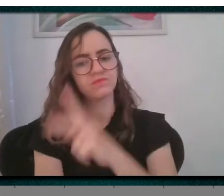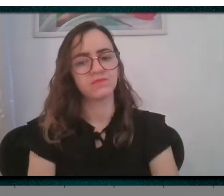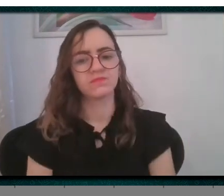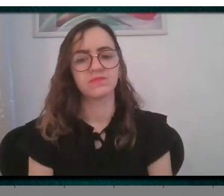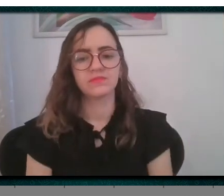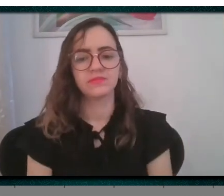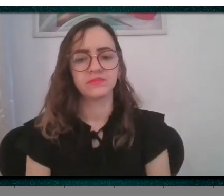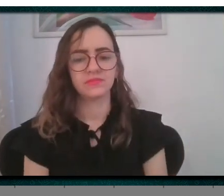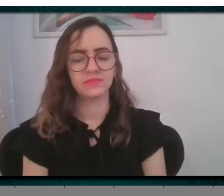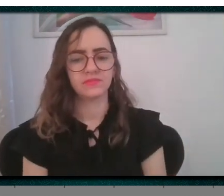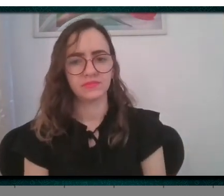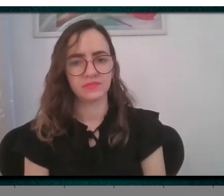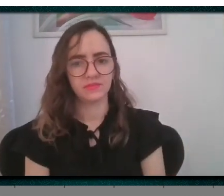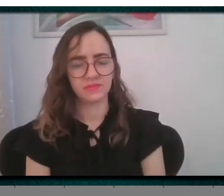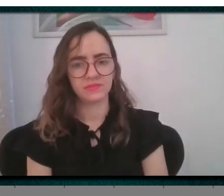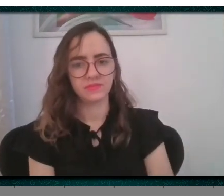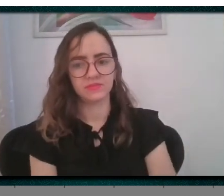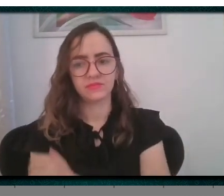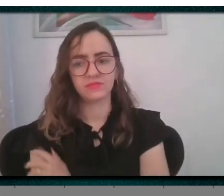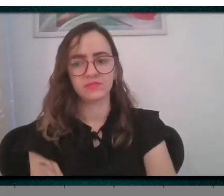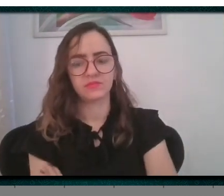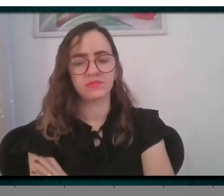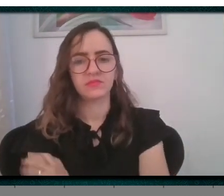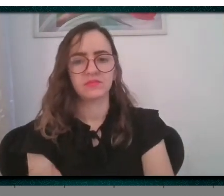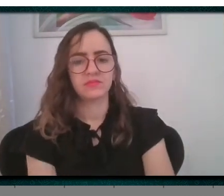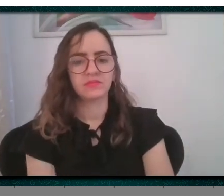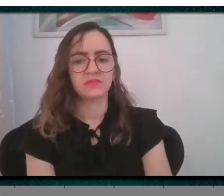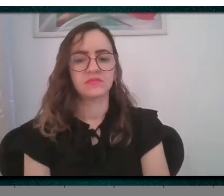ácido. Bom, pessoal.